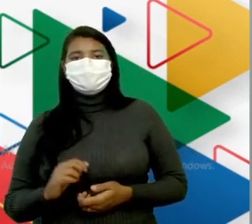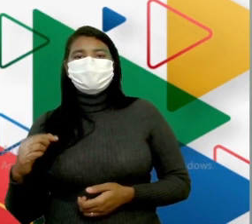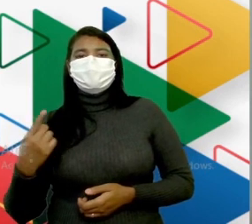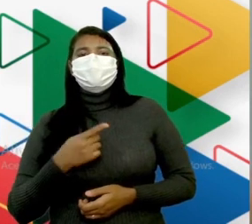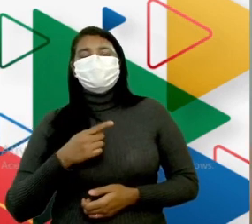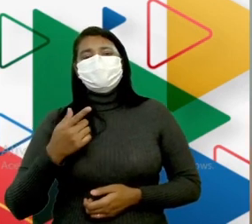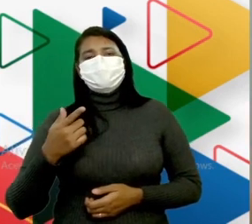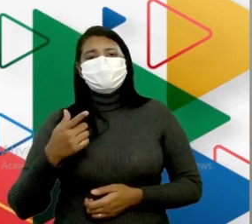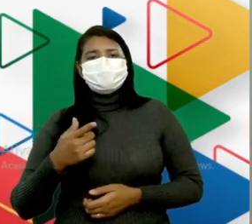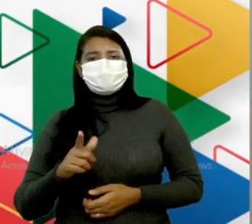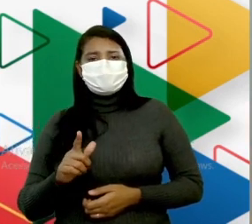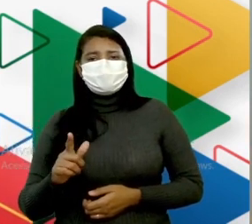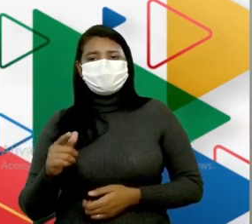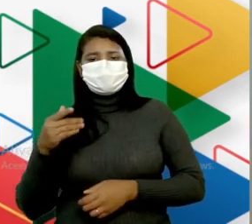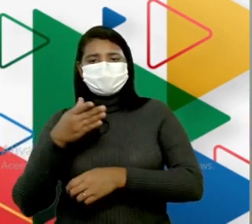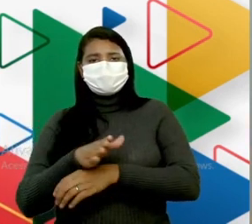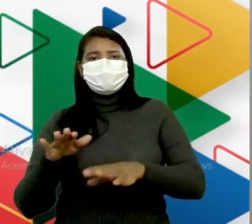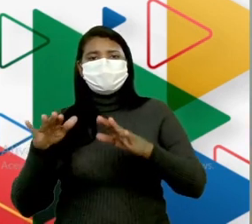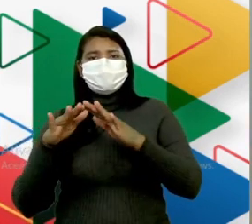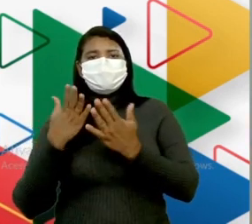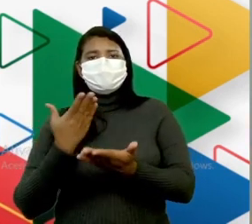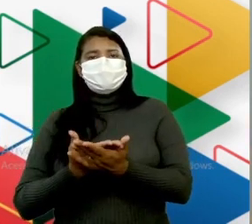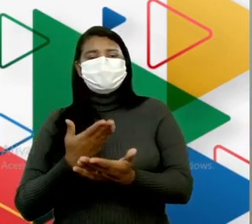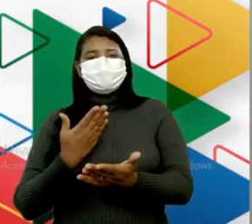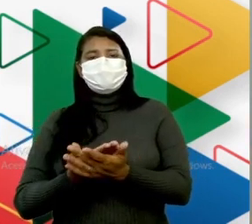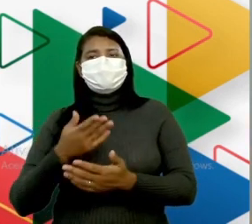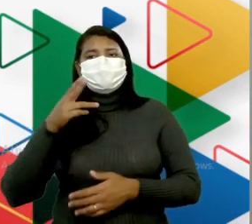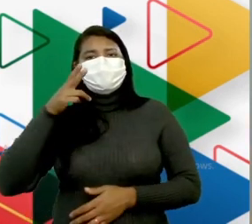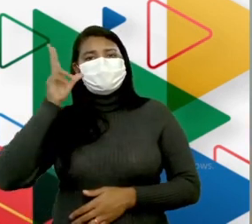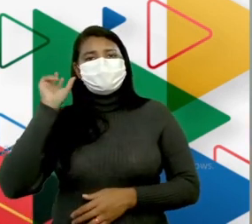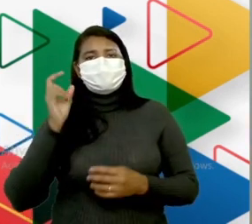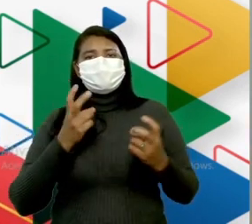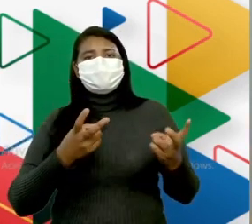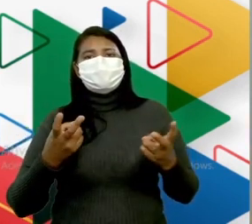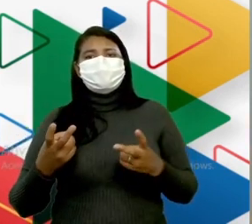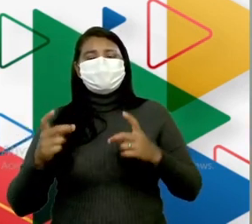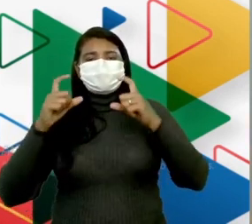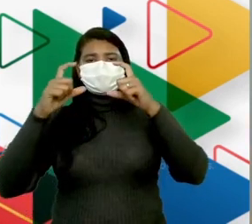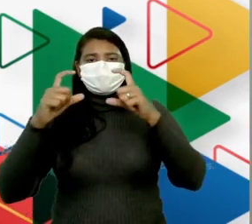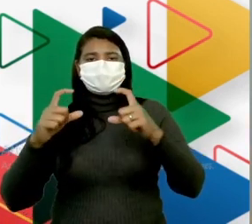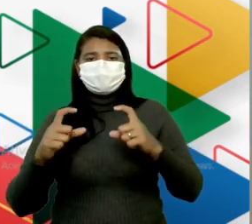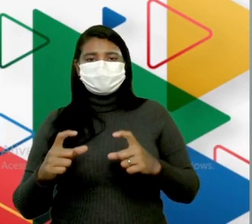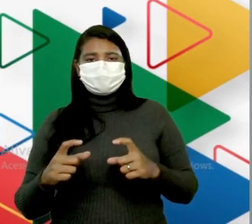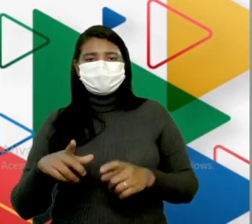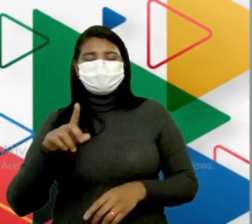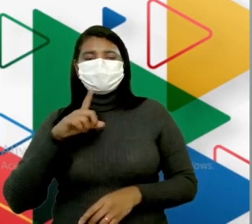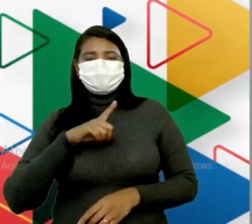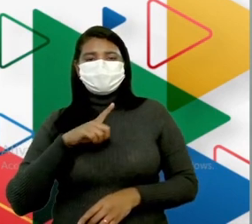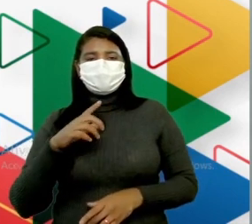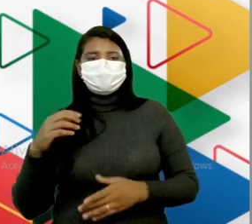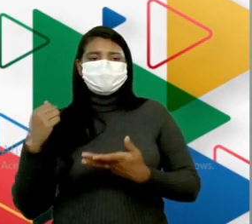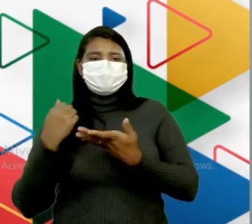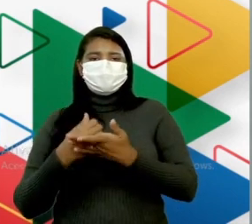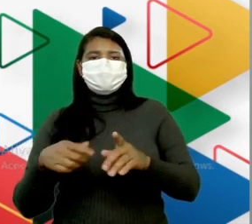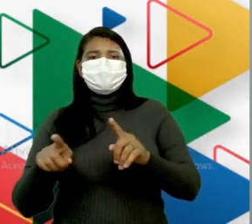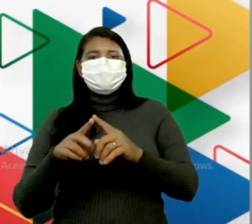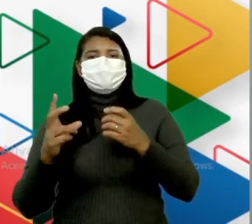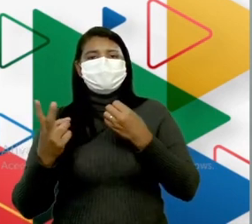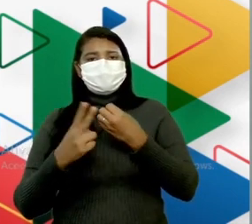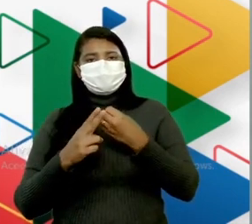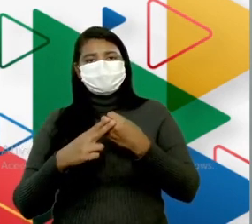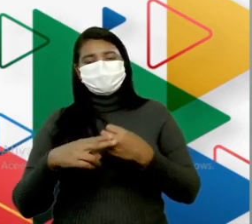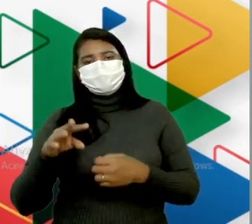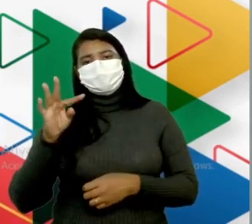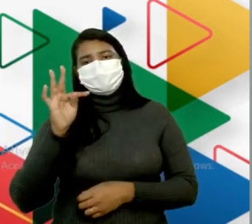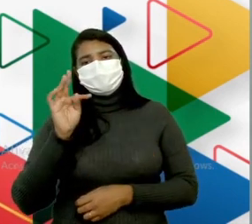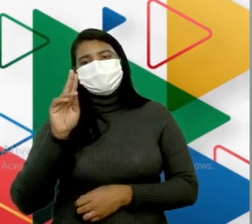não fomos para a escola ontem. Veja, perceba que na estrutura tem o quê? Um auxiliar verb, que é o verbo to do